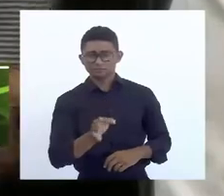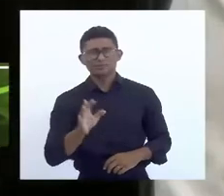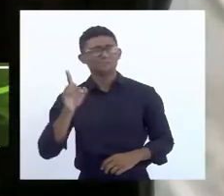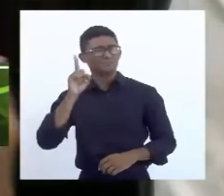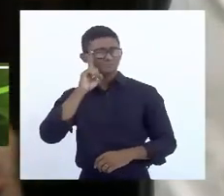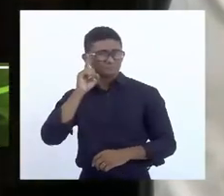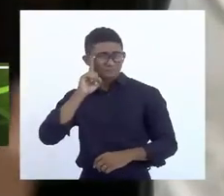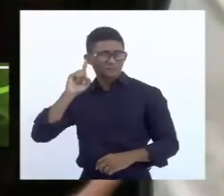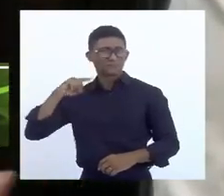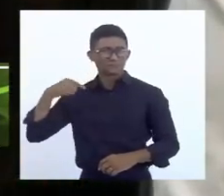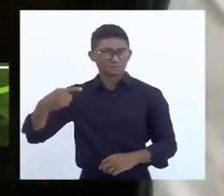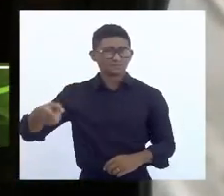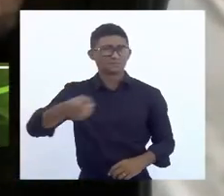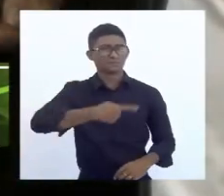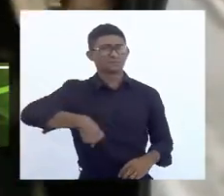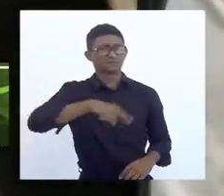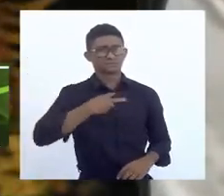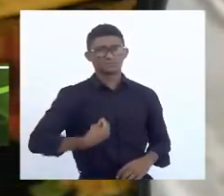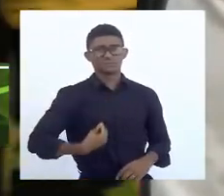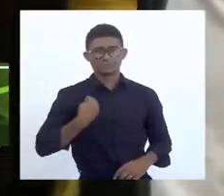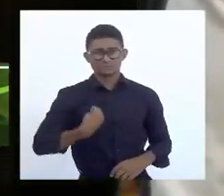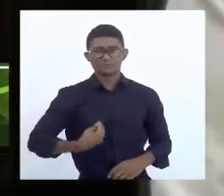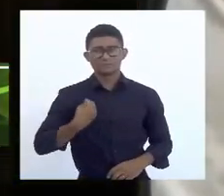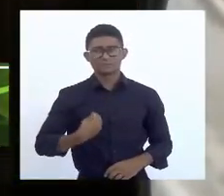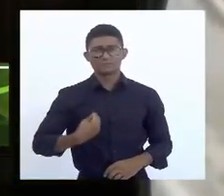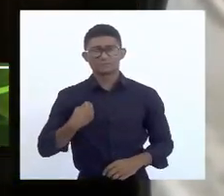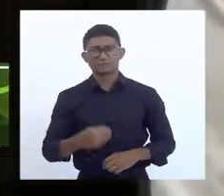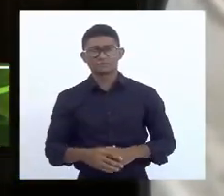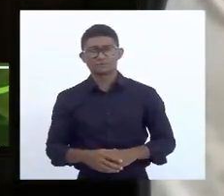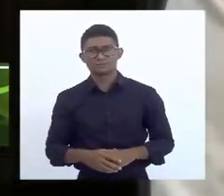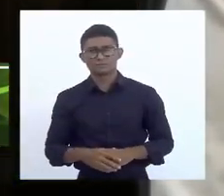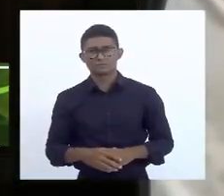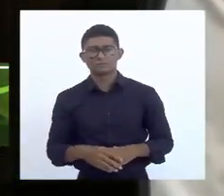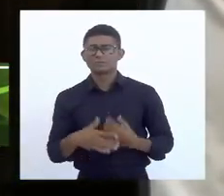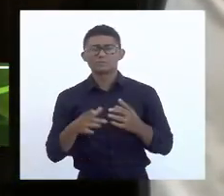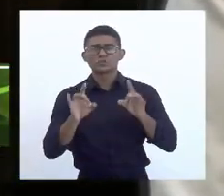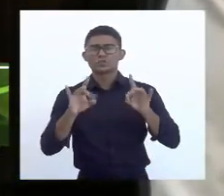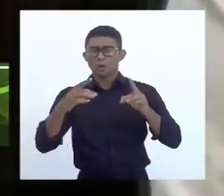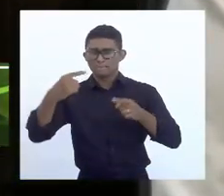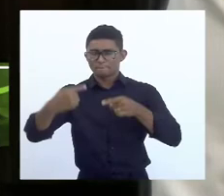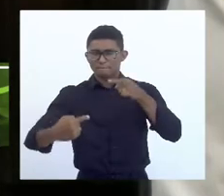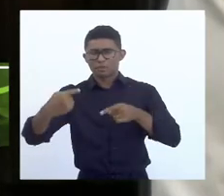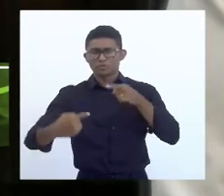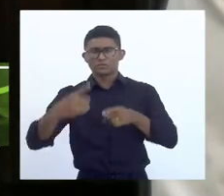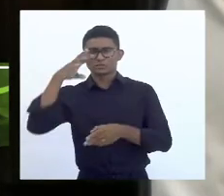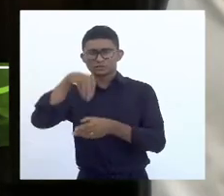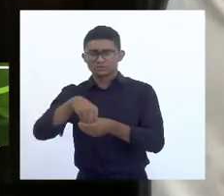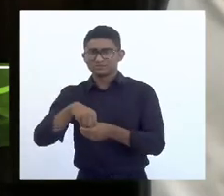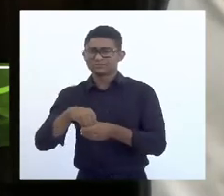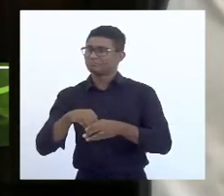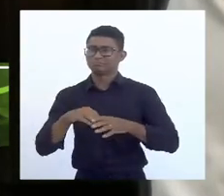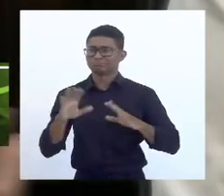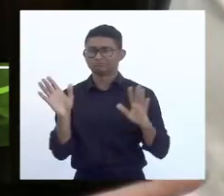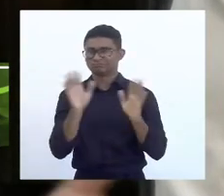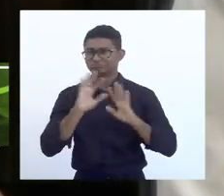cotidianamente nossa vida, não só no exercício parlamentar, mas nossa